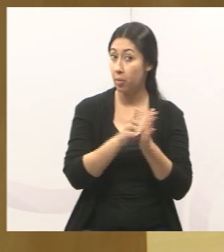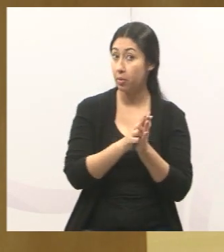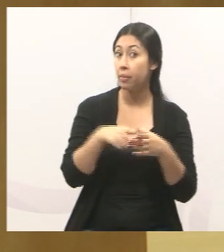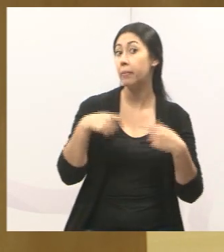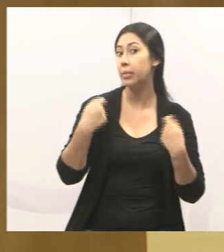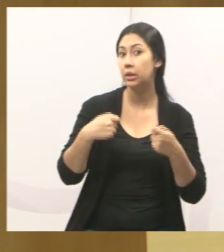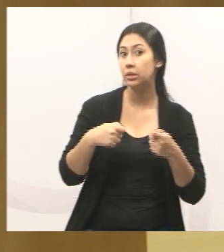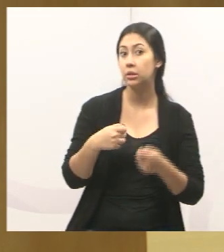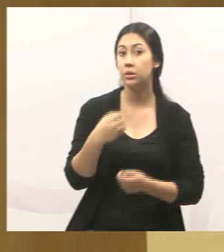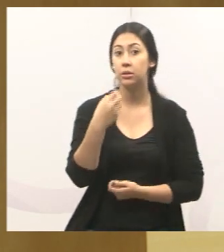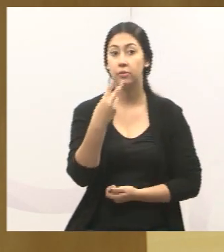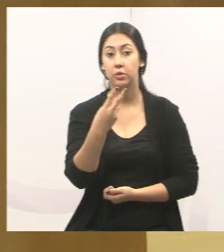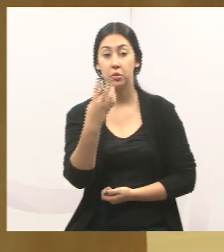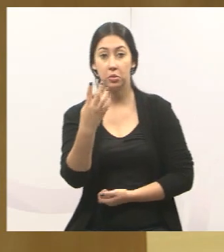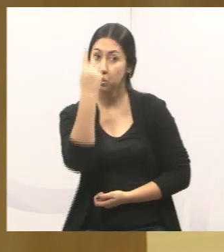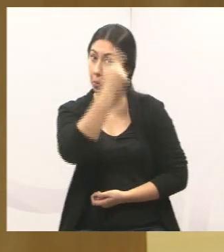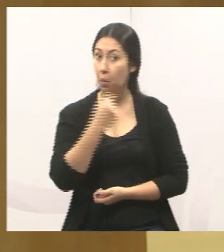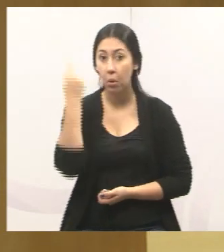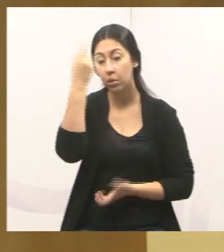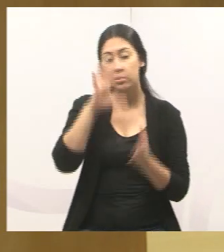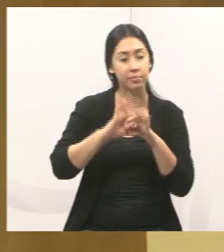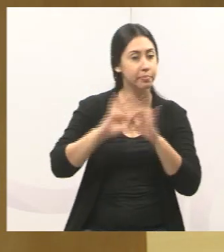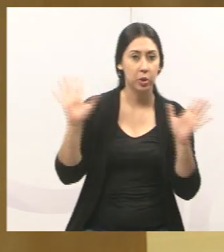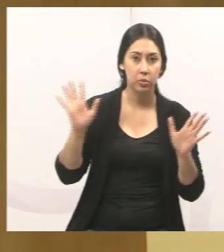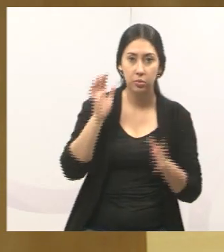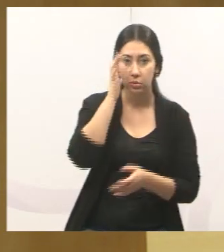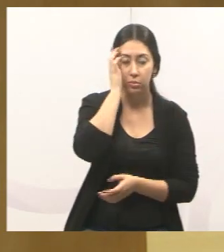em 24 horas no sistema.